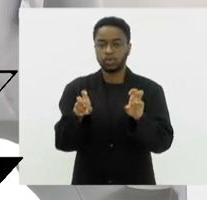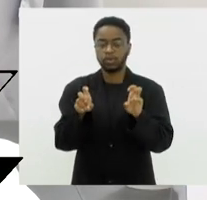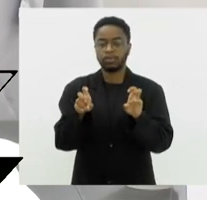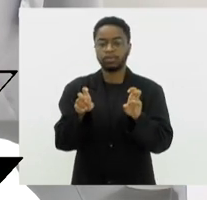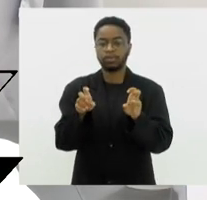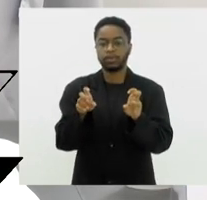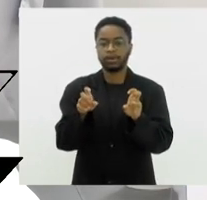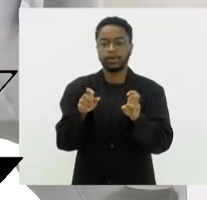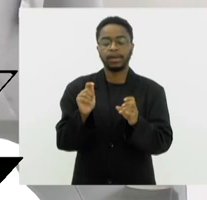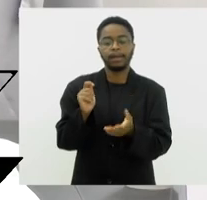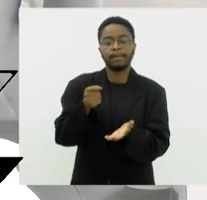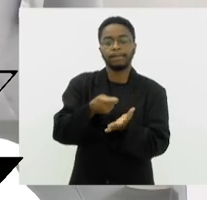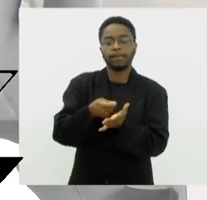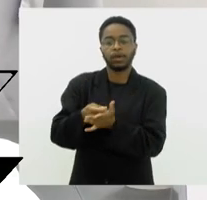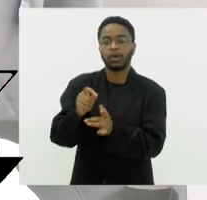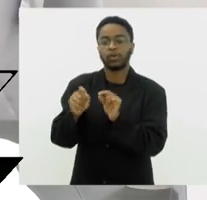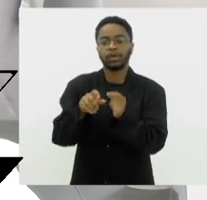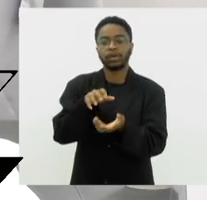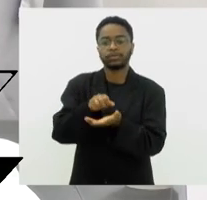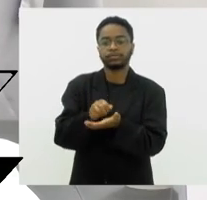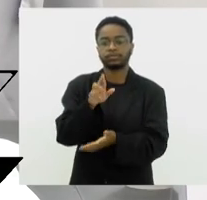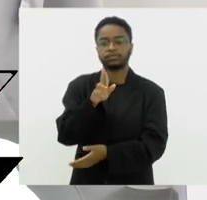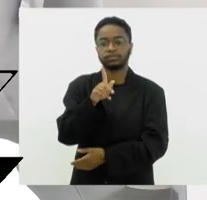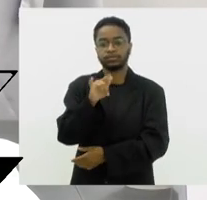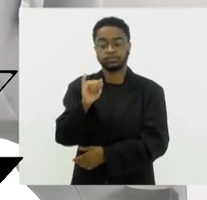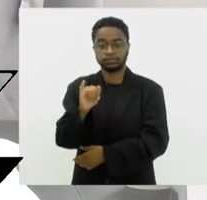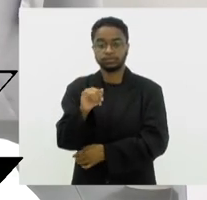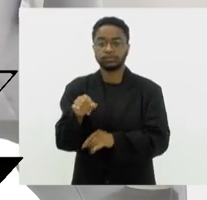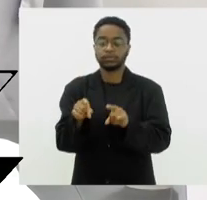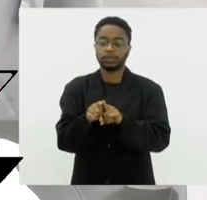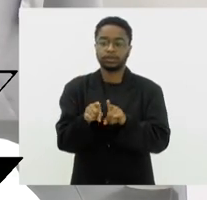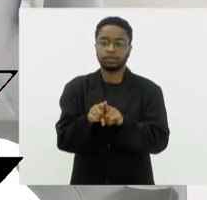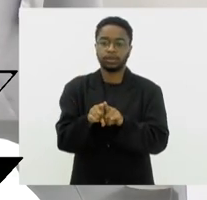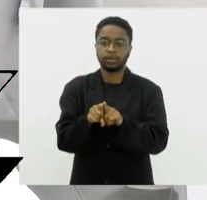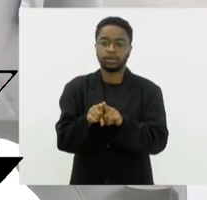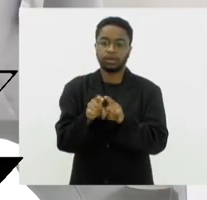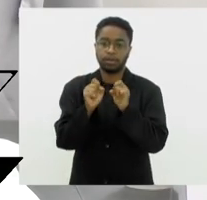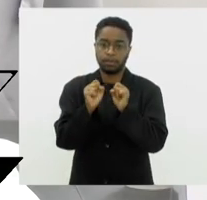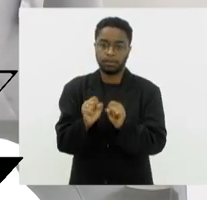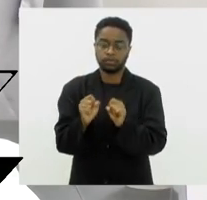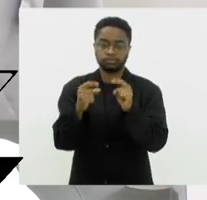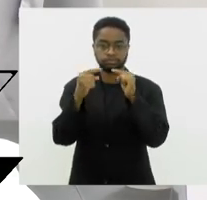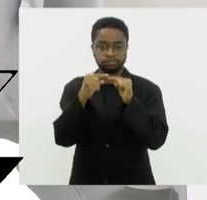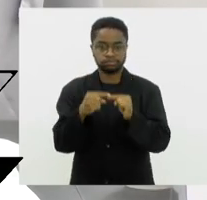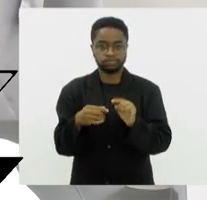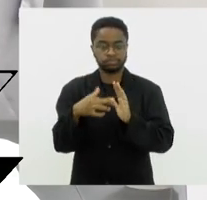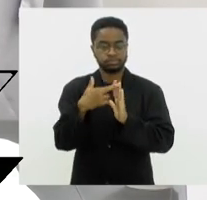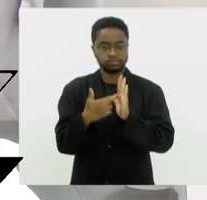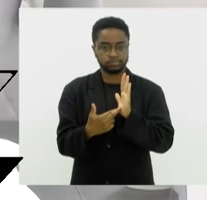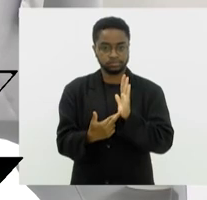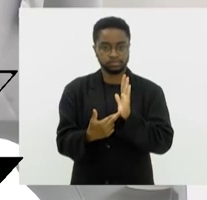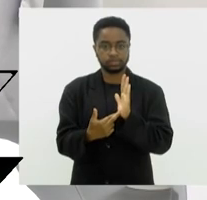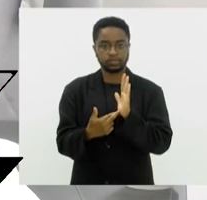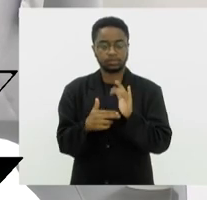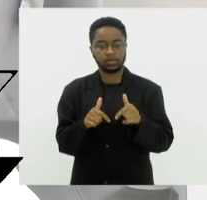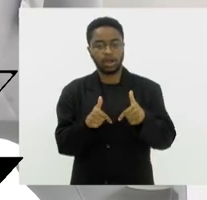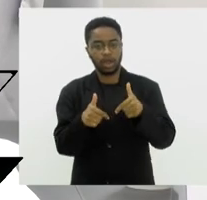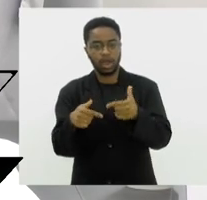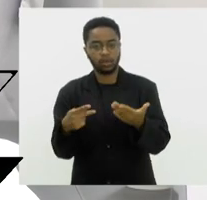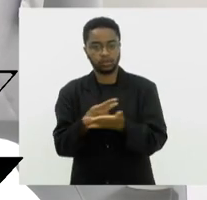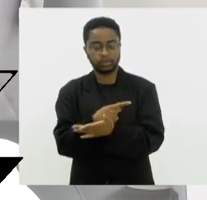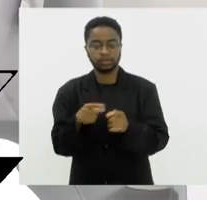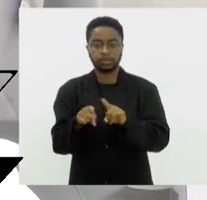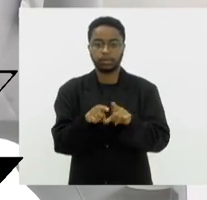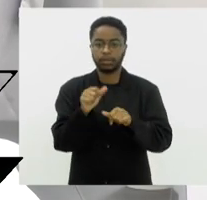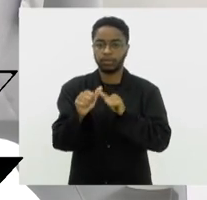pequeno impacto que é o registro no RGI, mas que possa, à medida que as regularizações fundiárias forem realizadas e as alterações